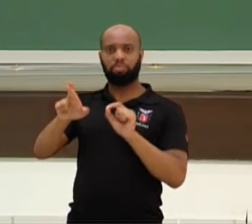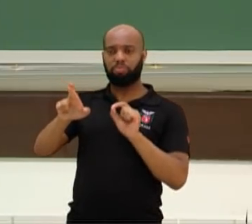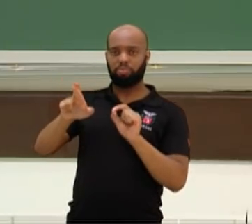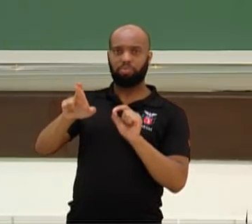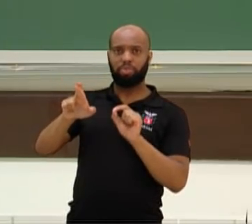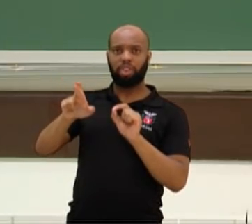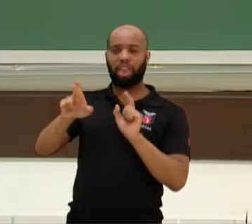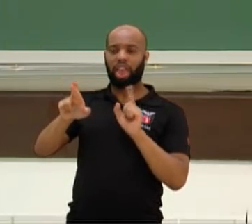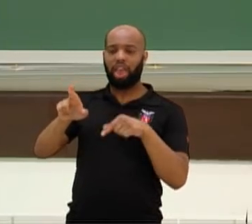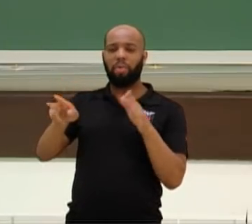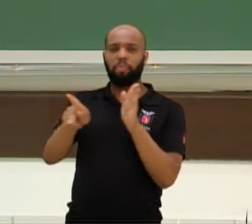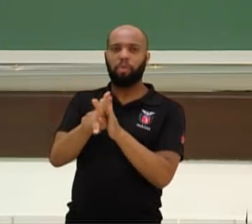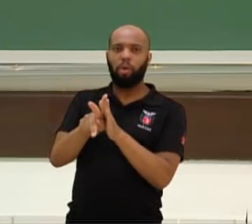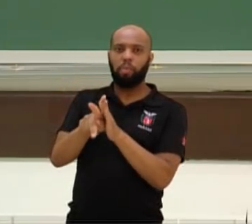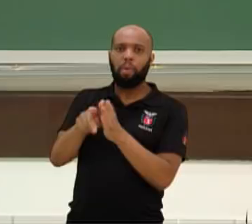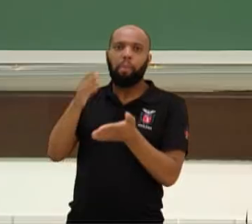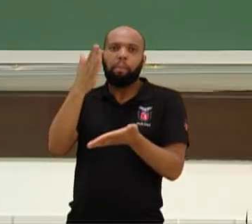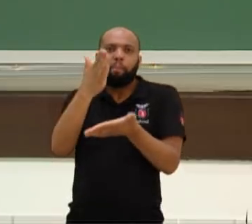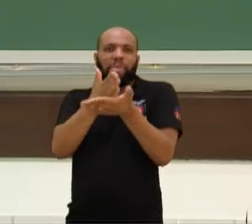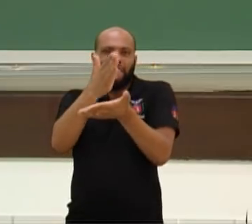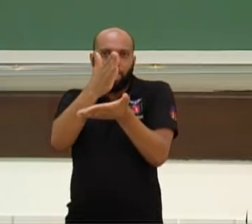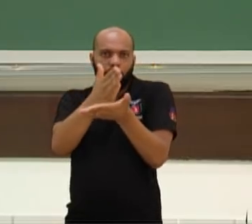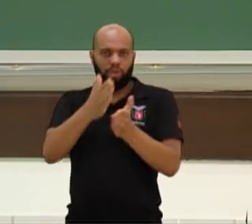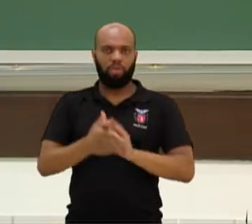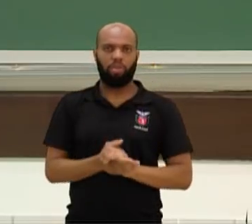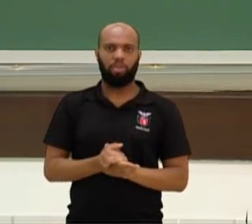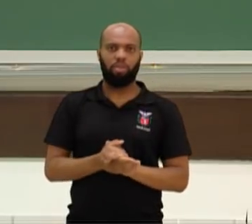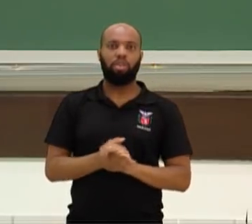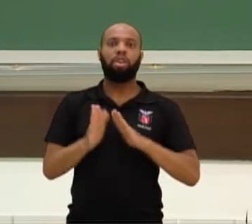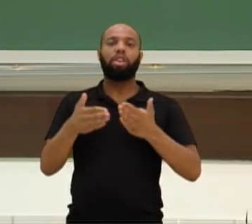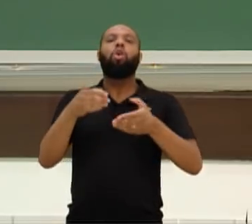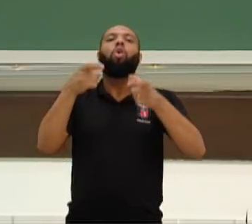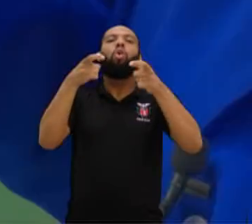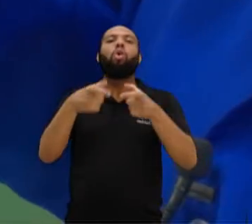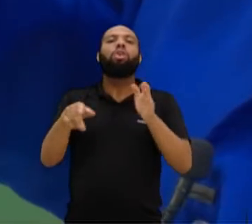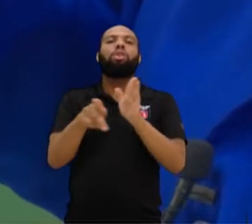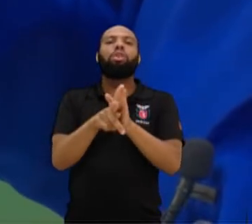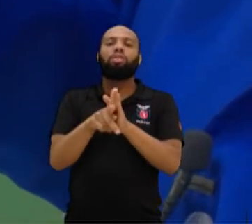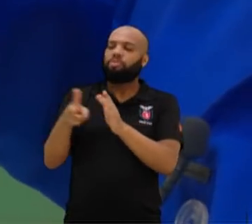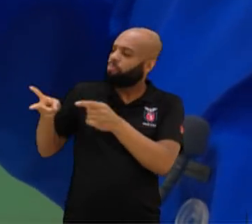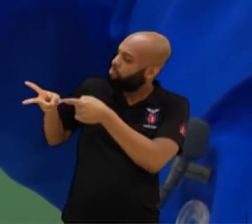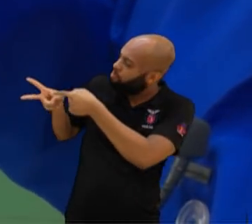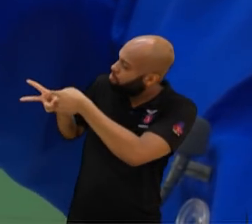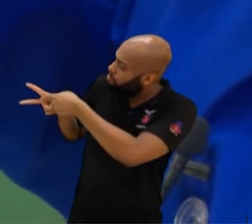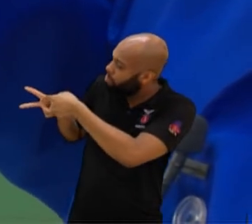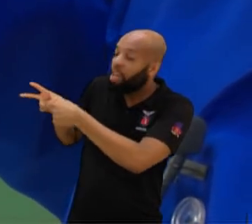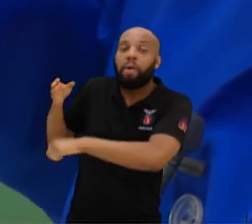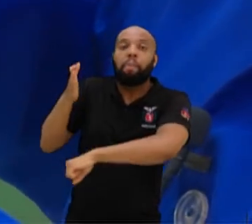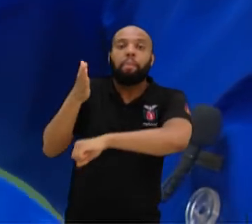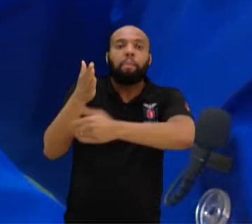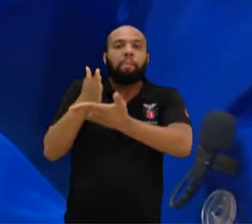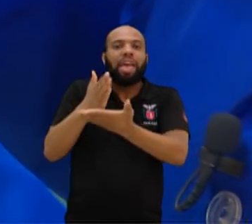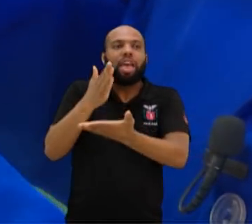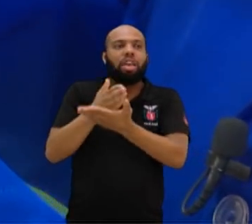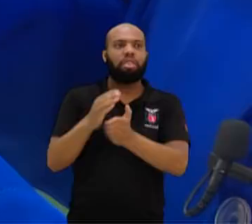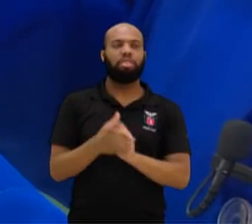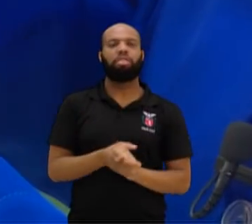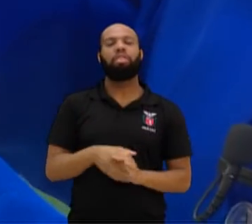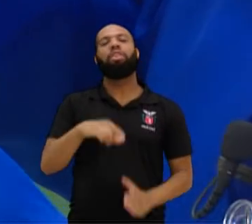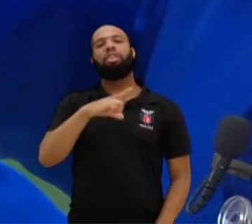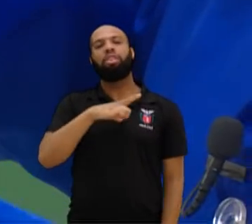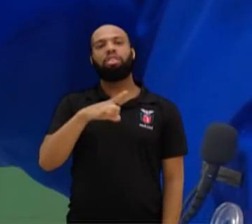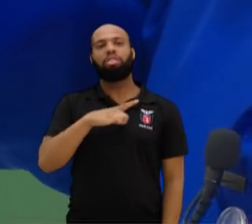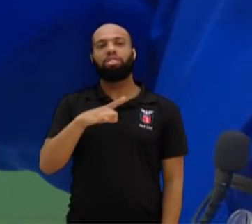significa que está no meio. Então, interfixa, o ponto fixo que fica no meio. No meio entre a